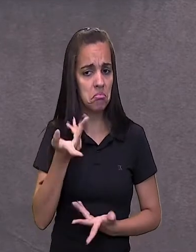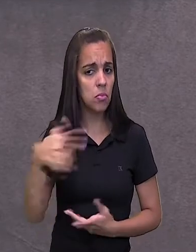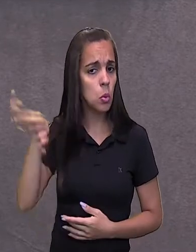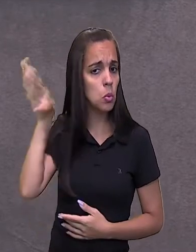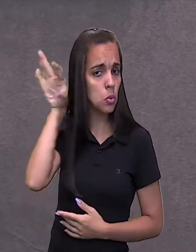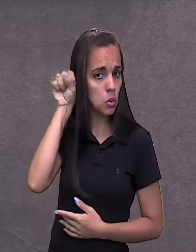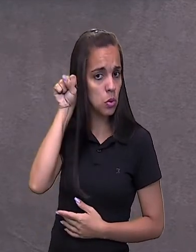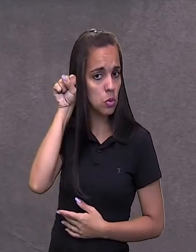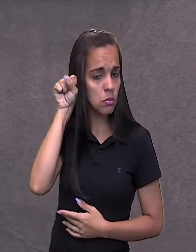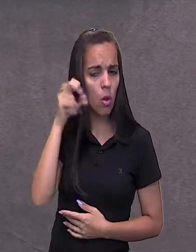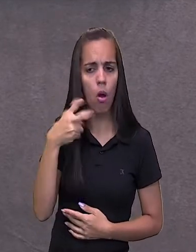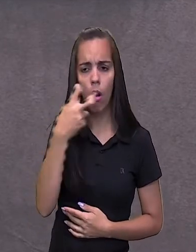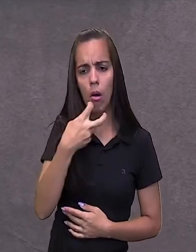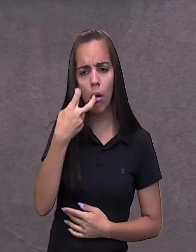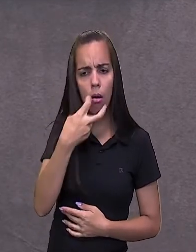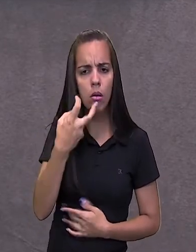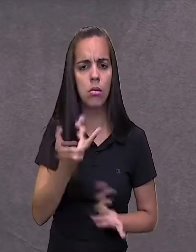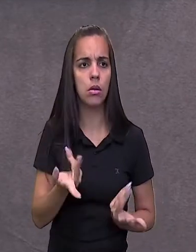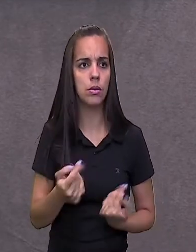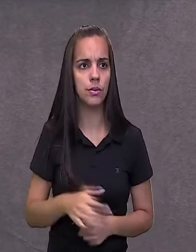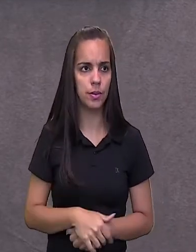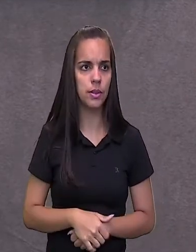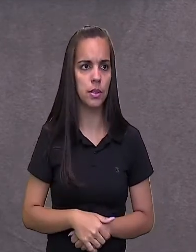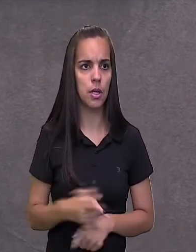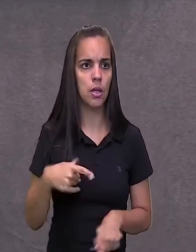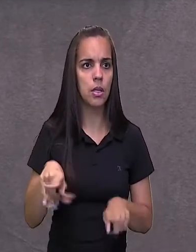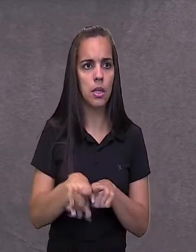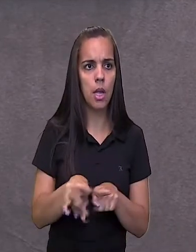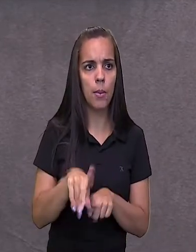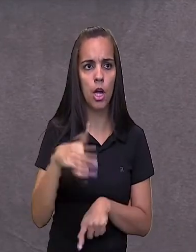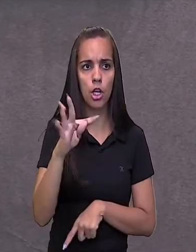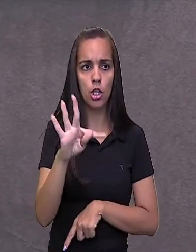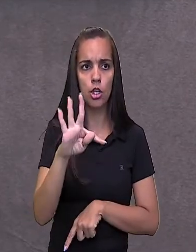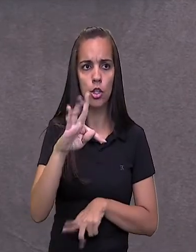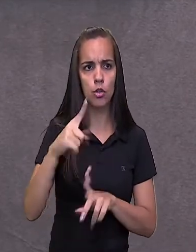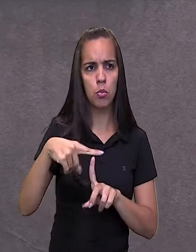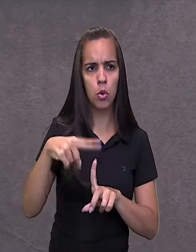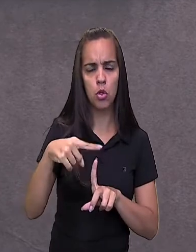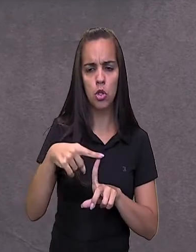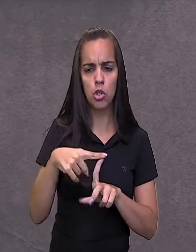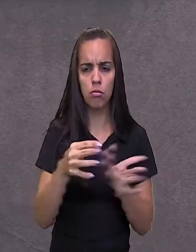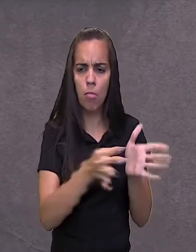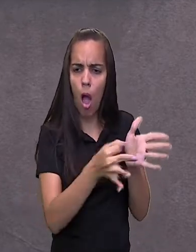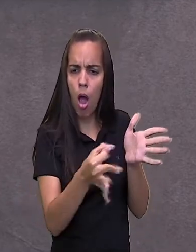a escuta, a tipologia, que é argumentativa,